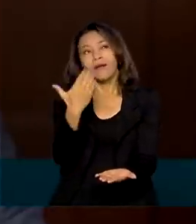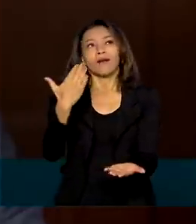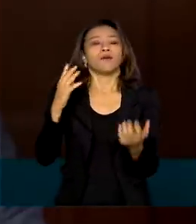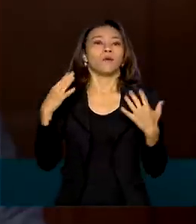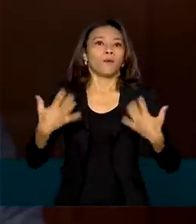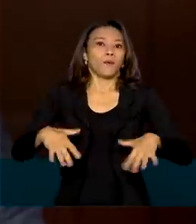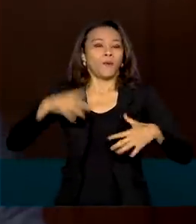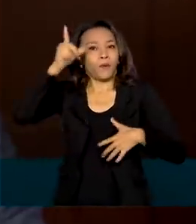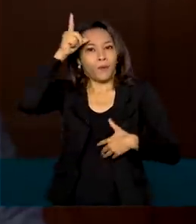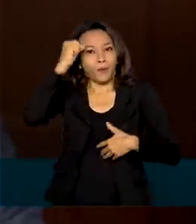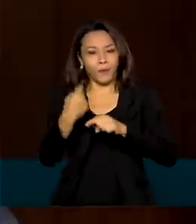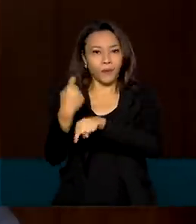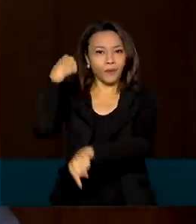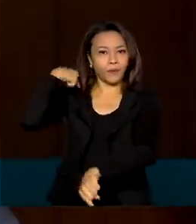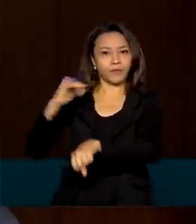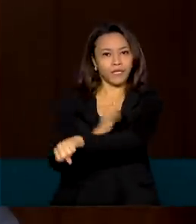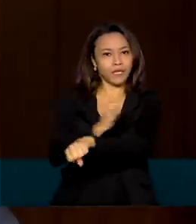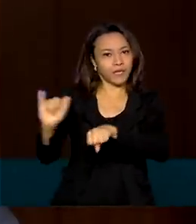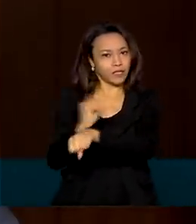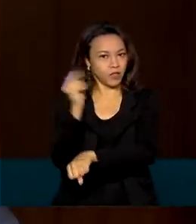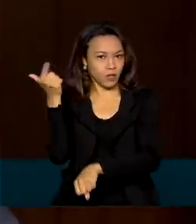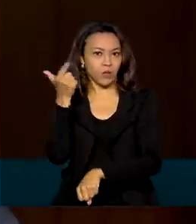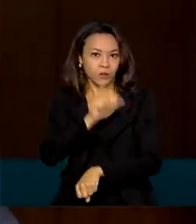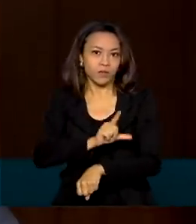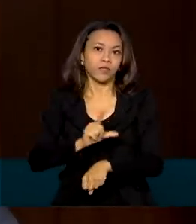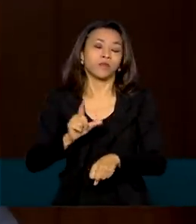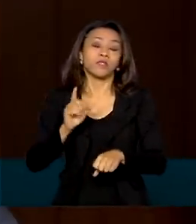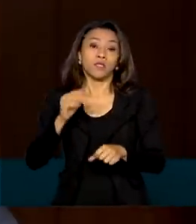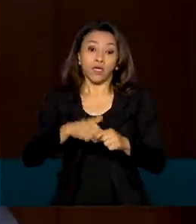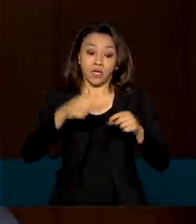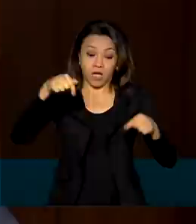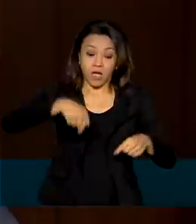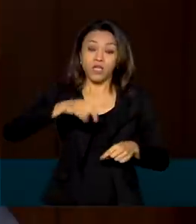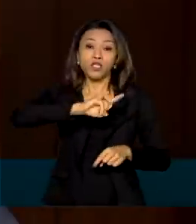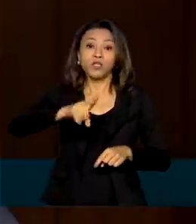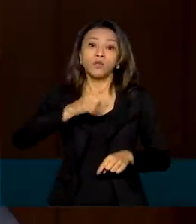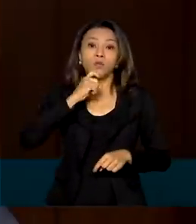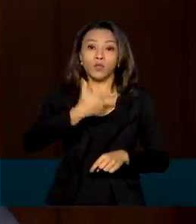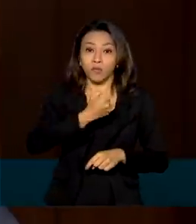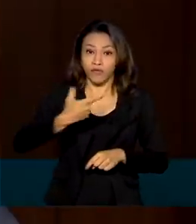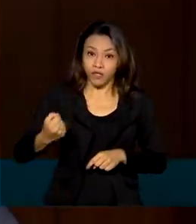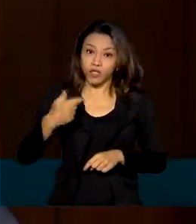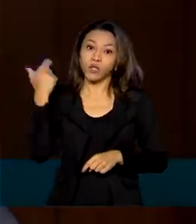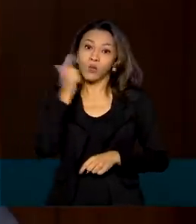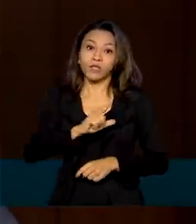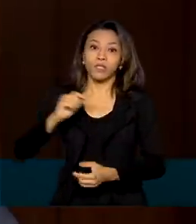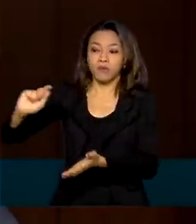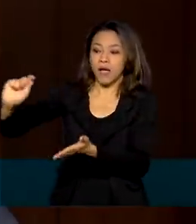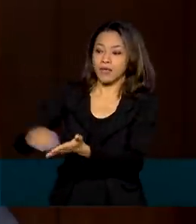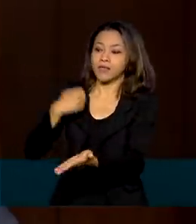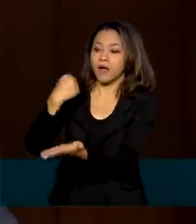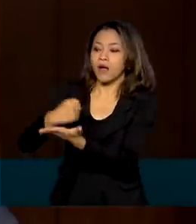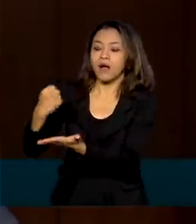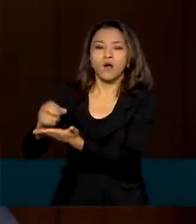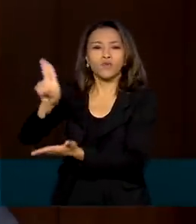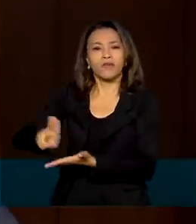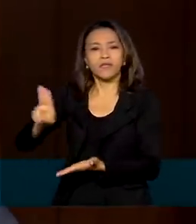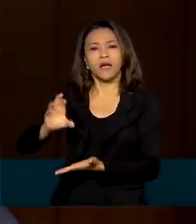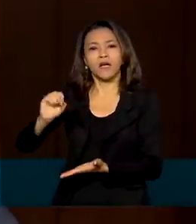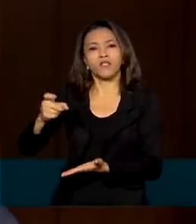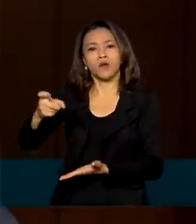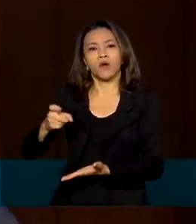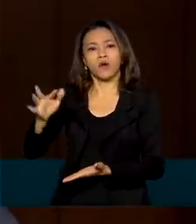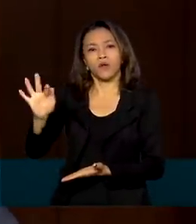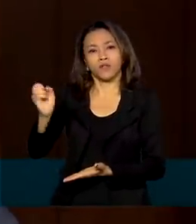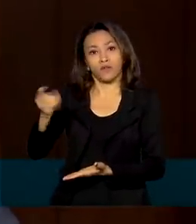logo no início da pandemia. Em julho de 2020, assinamos um acordo com a Universidade Oxford para a produção,